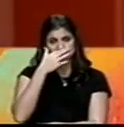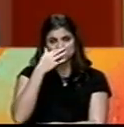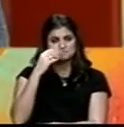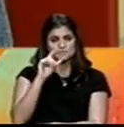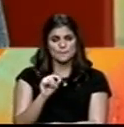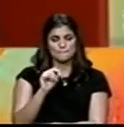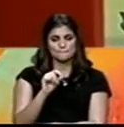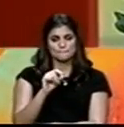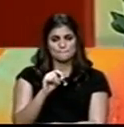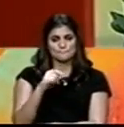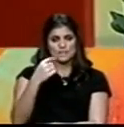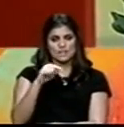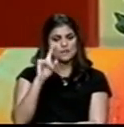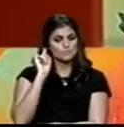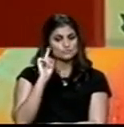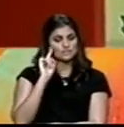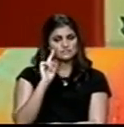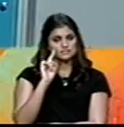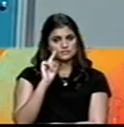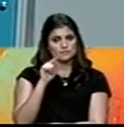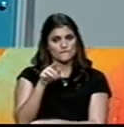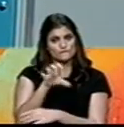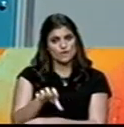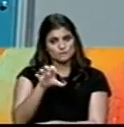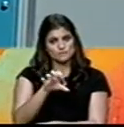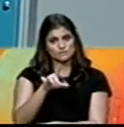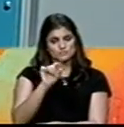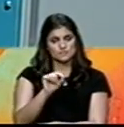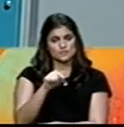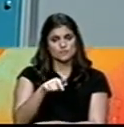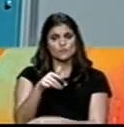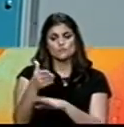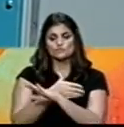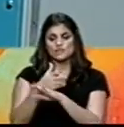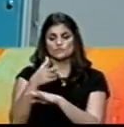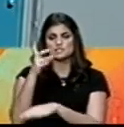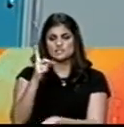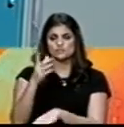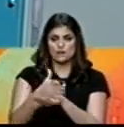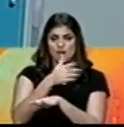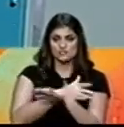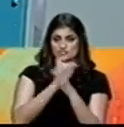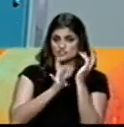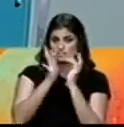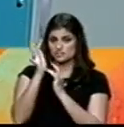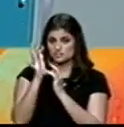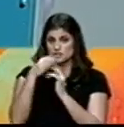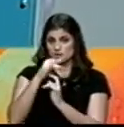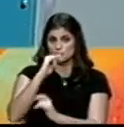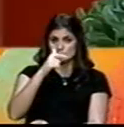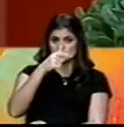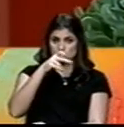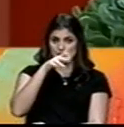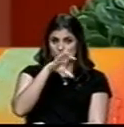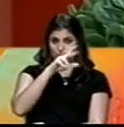onde constituíam uma importante fonte alimentar para muita gente, apesar de no século VI antes de Cristo, o famoso sábio Pitágoras e